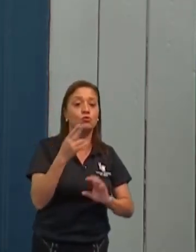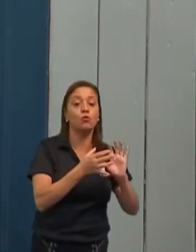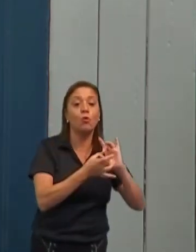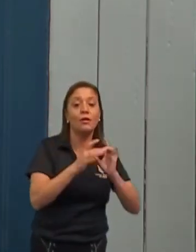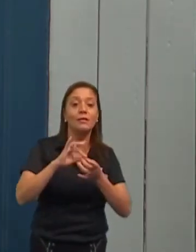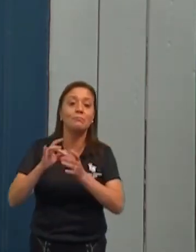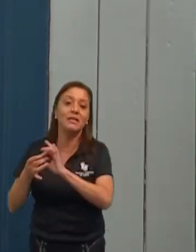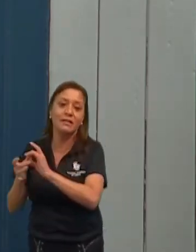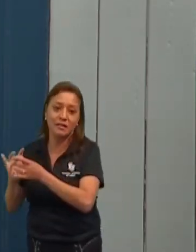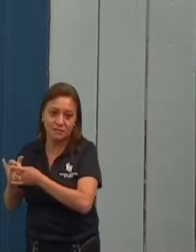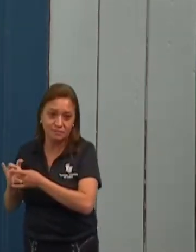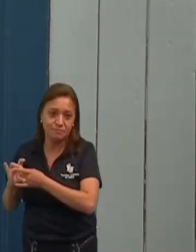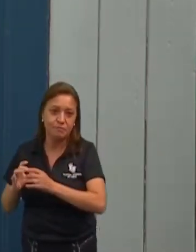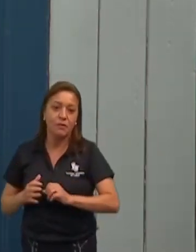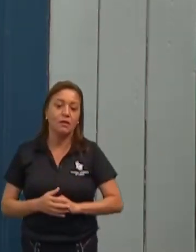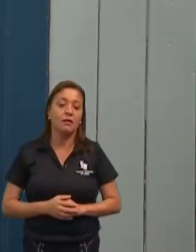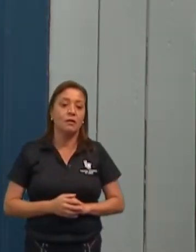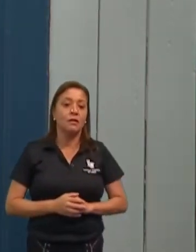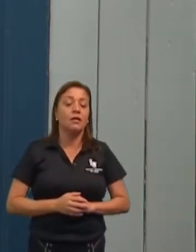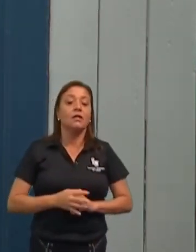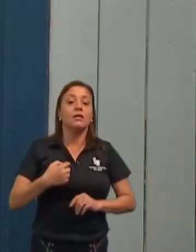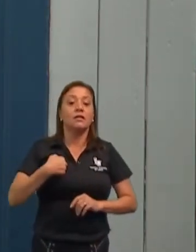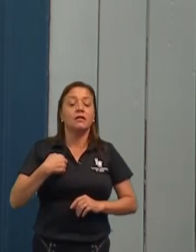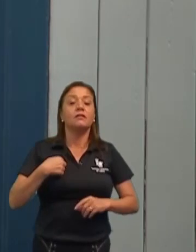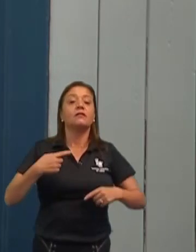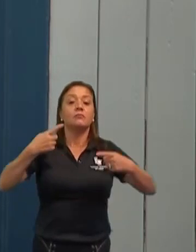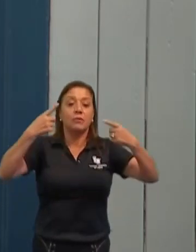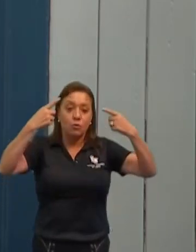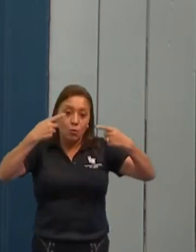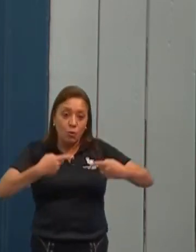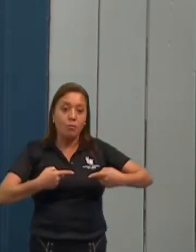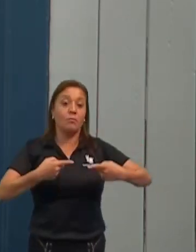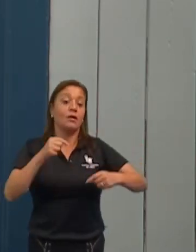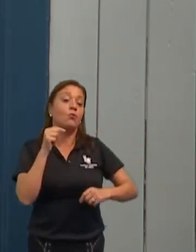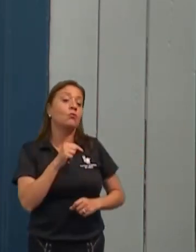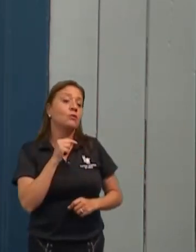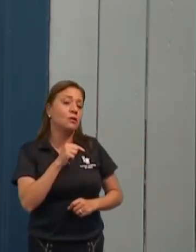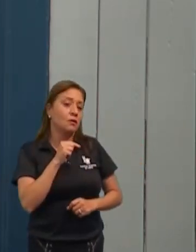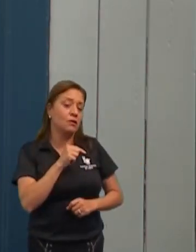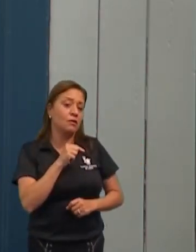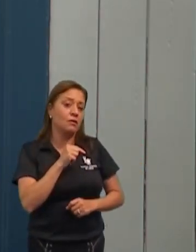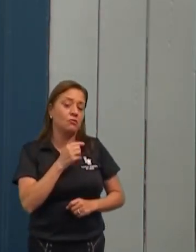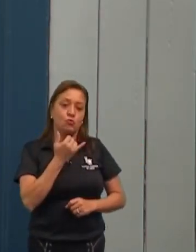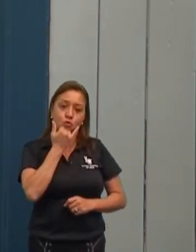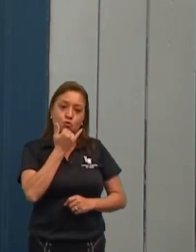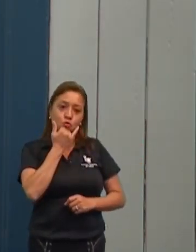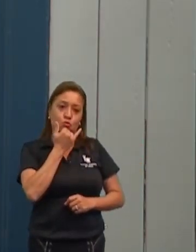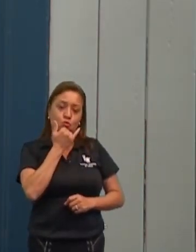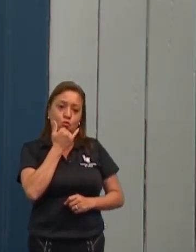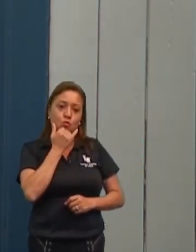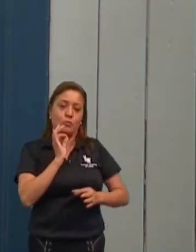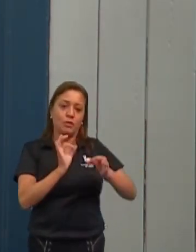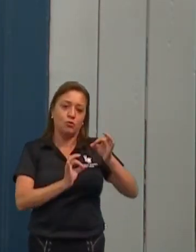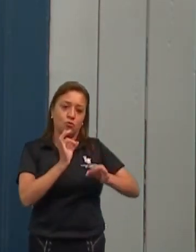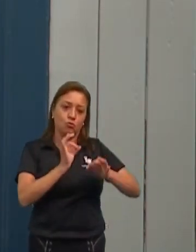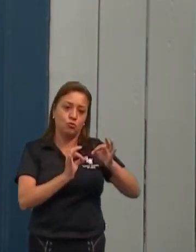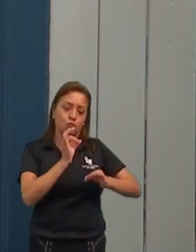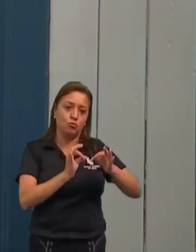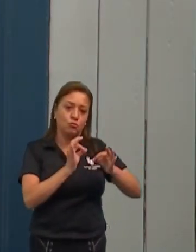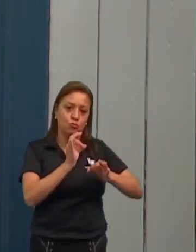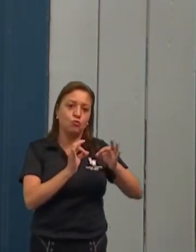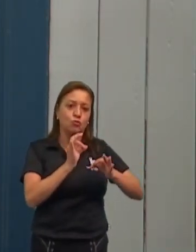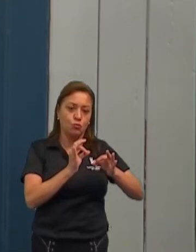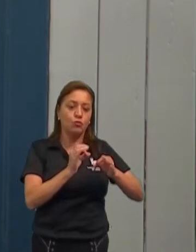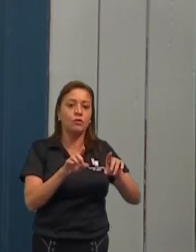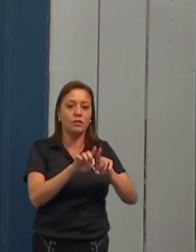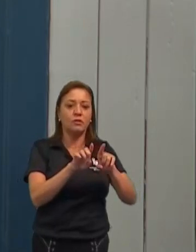9º, que fala, compete ao Ministério da Saúde, da Justiça, a autorização do porte